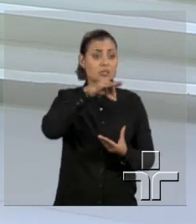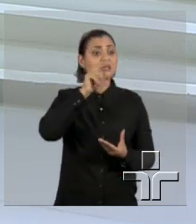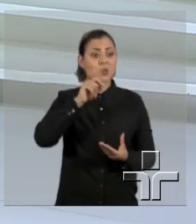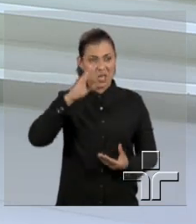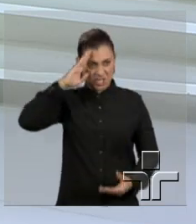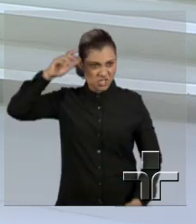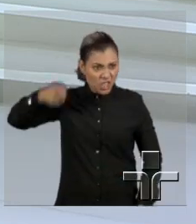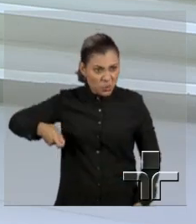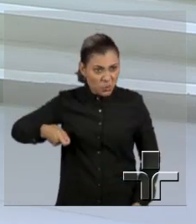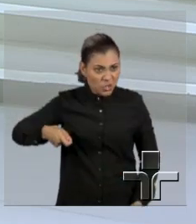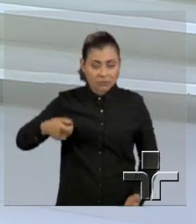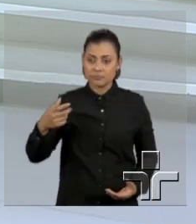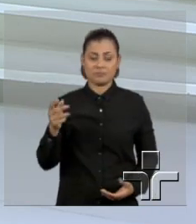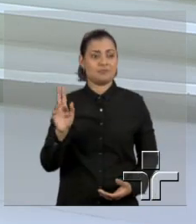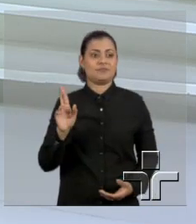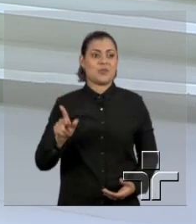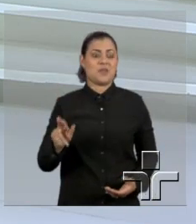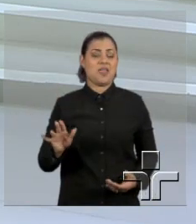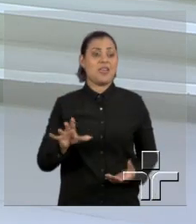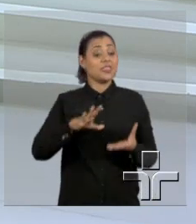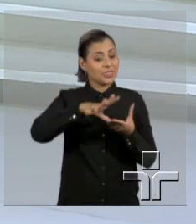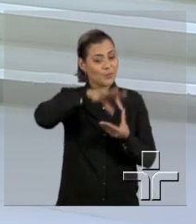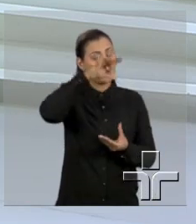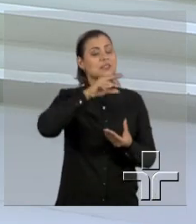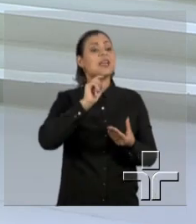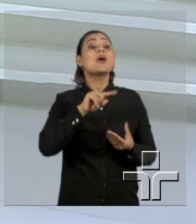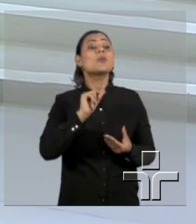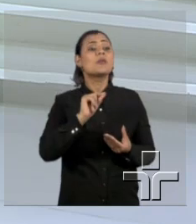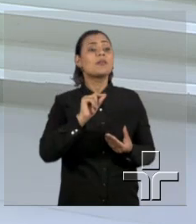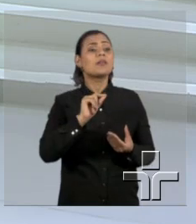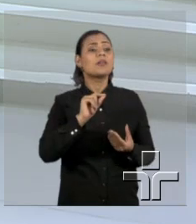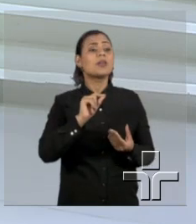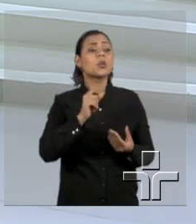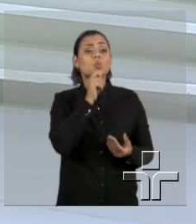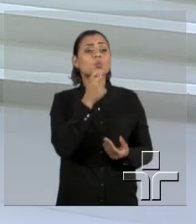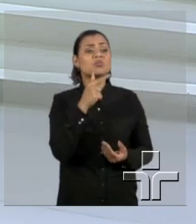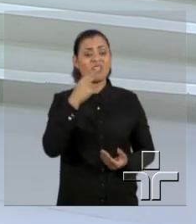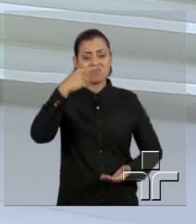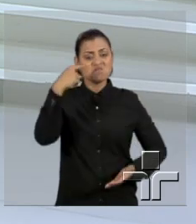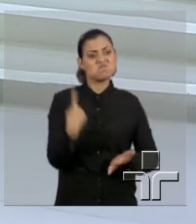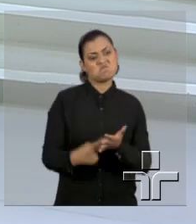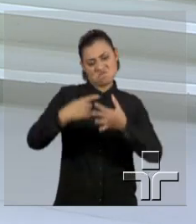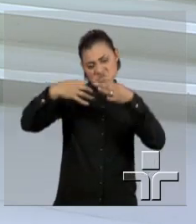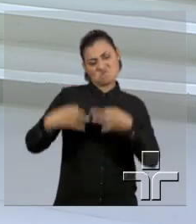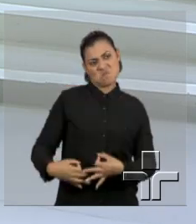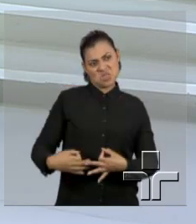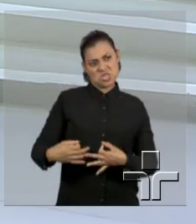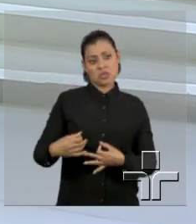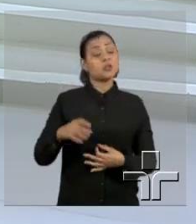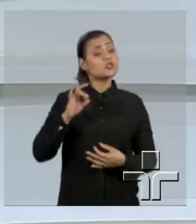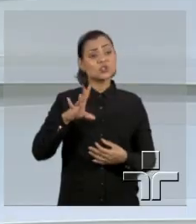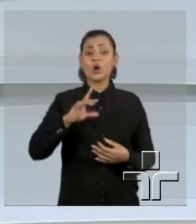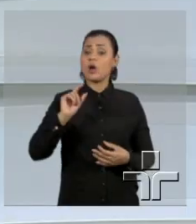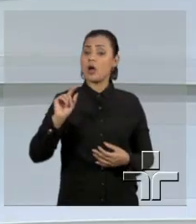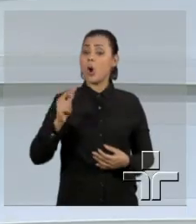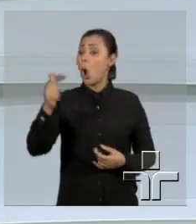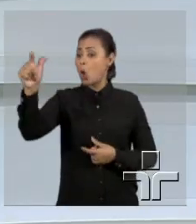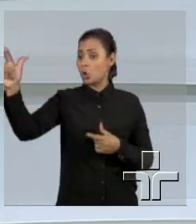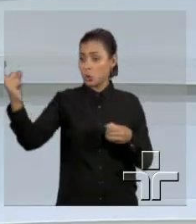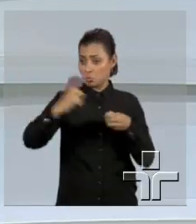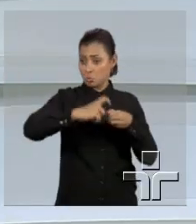Ditadura. E ditadura não é opção. A democracia não tem nenhum compromisso nenhum com seu próprio funeral.